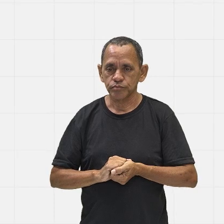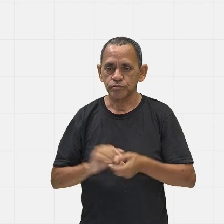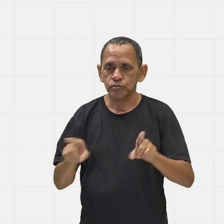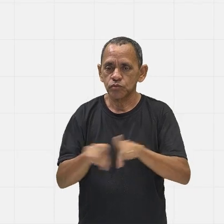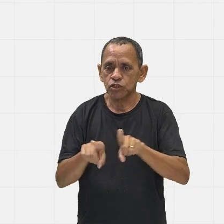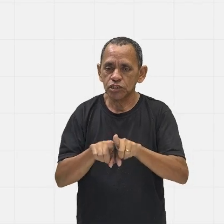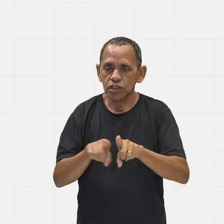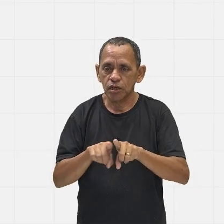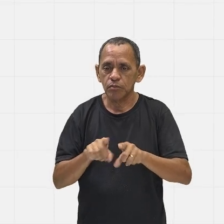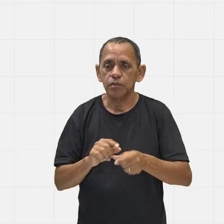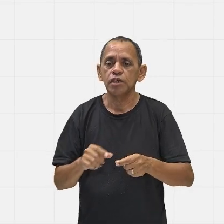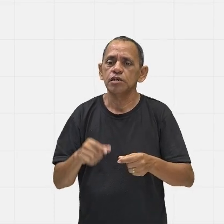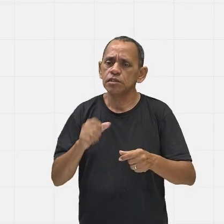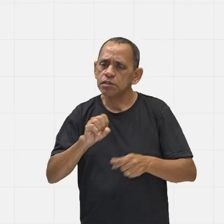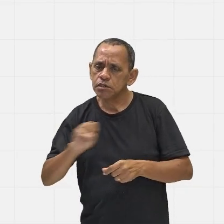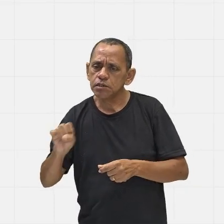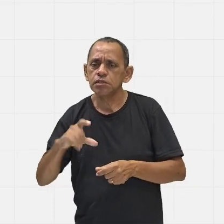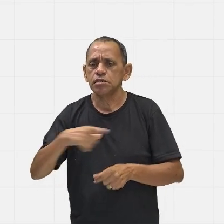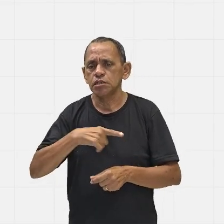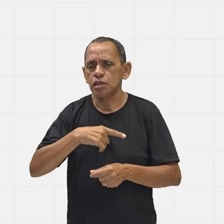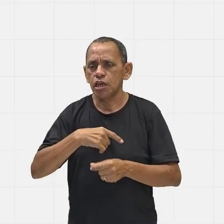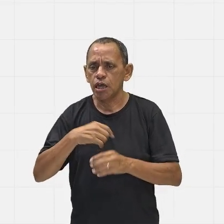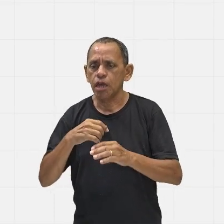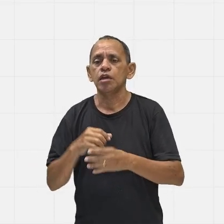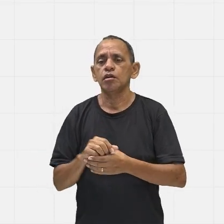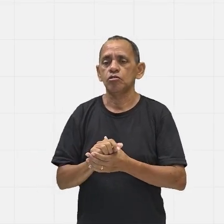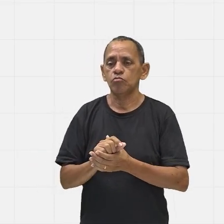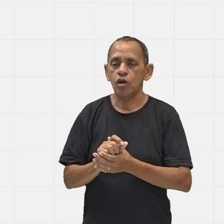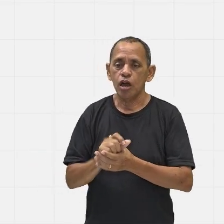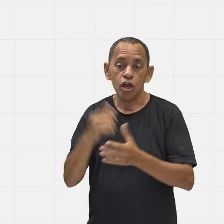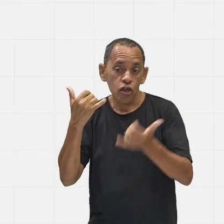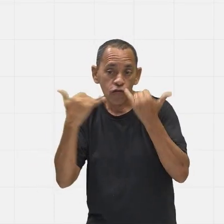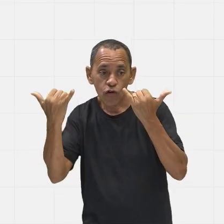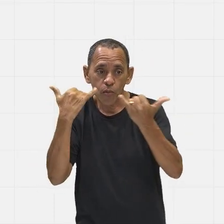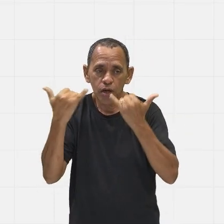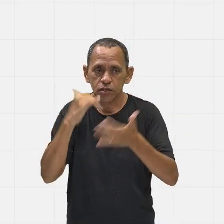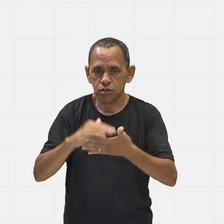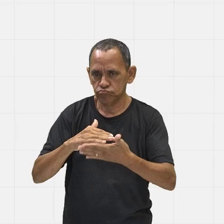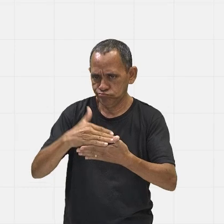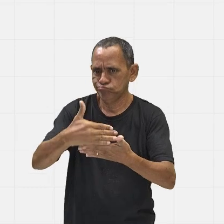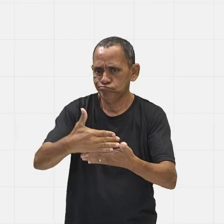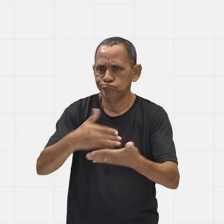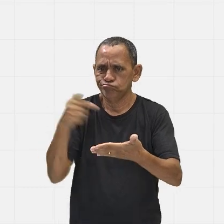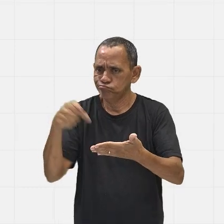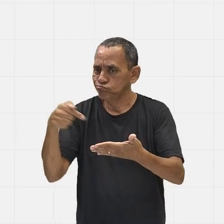alguma mensagem no seu computador informando sobre isso.